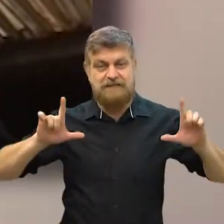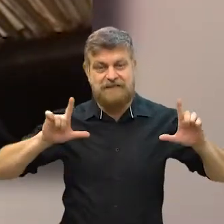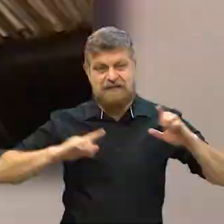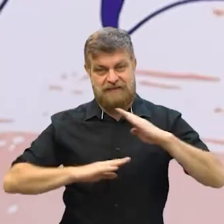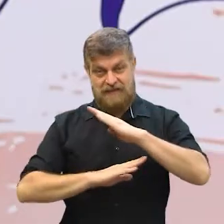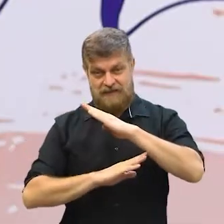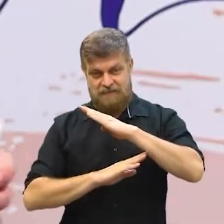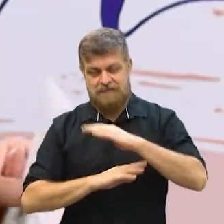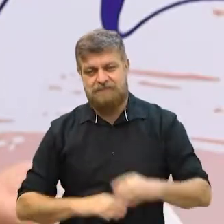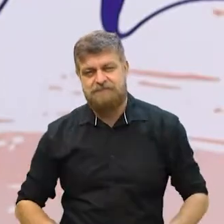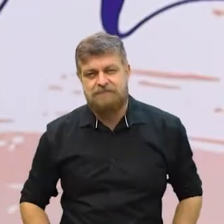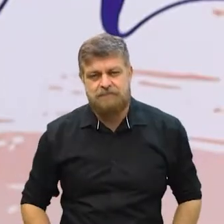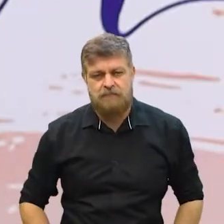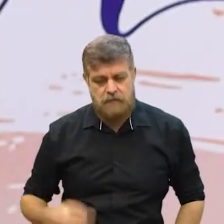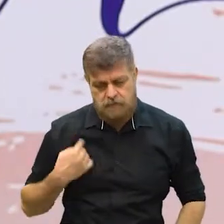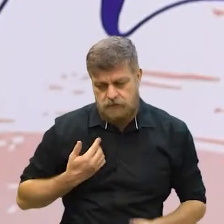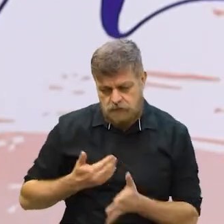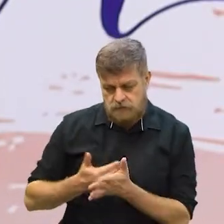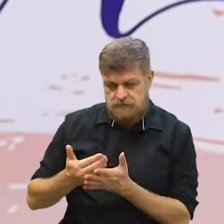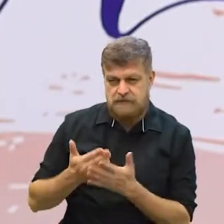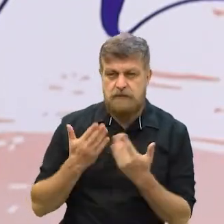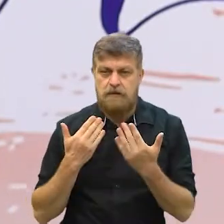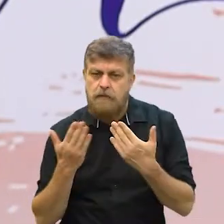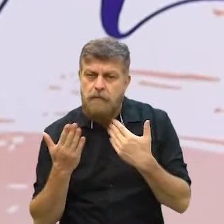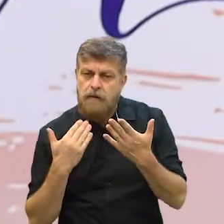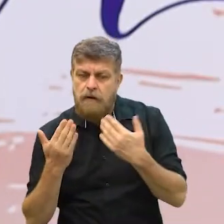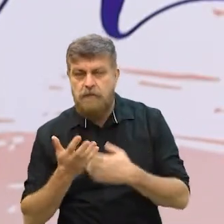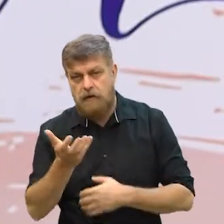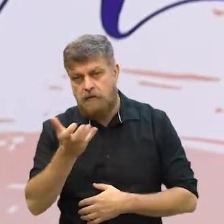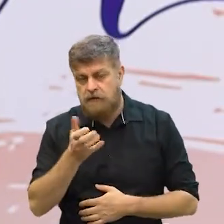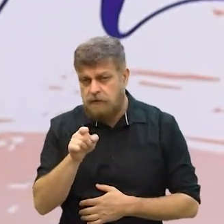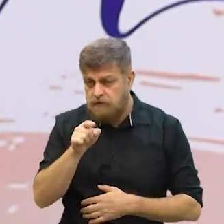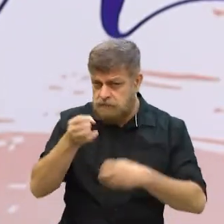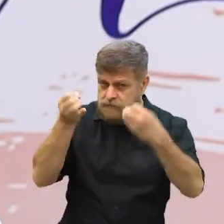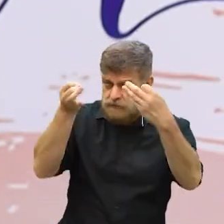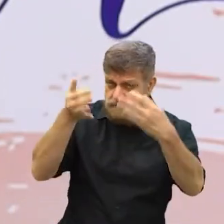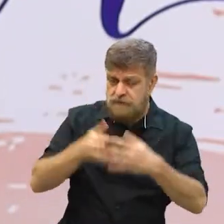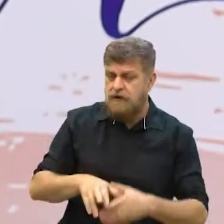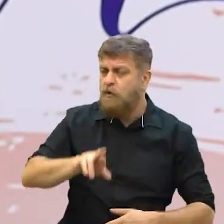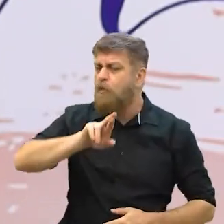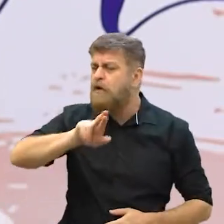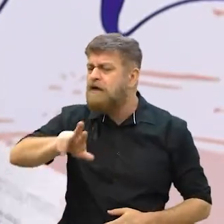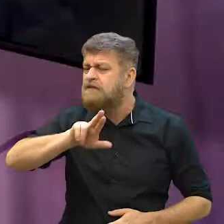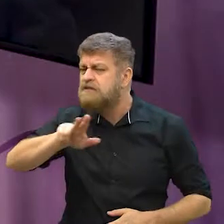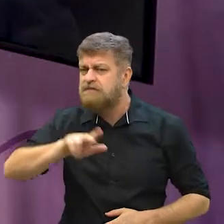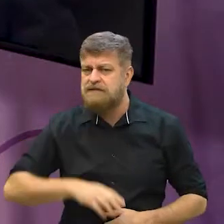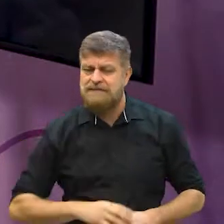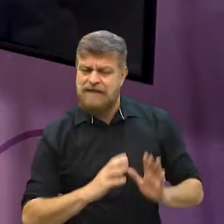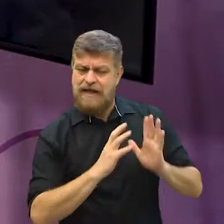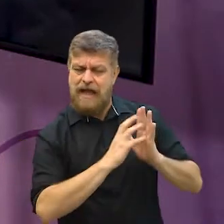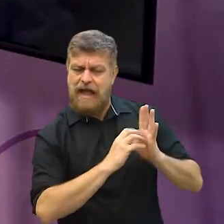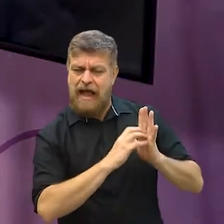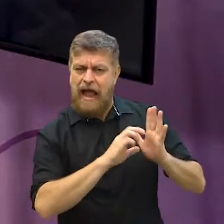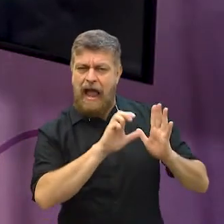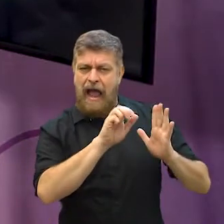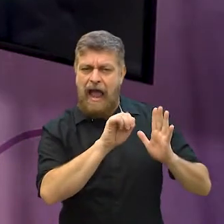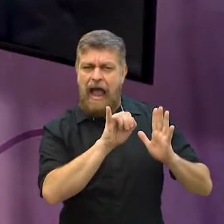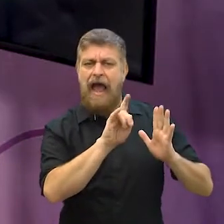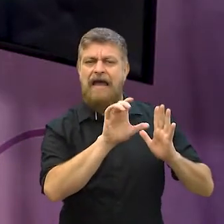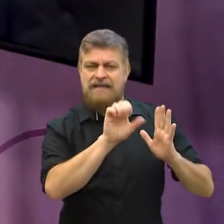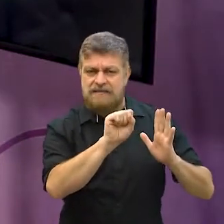Câmara. Doutor, então, para a gente começar a nossa conversa, eu queria que o senhor explicasse a diferença. AIDS